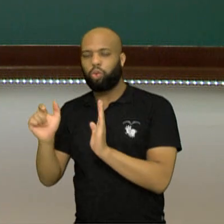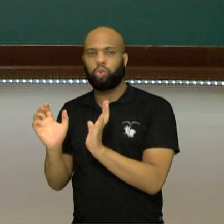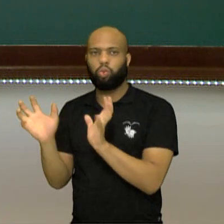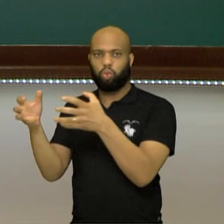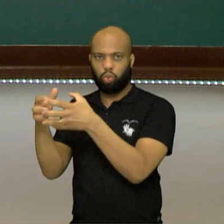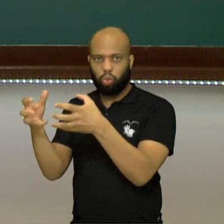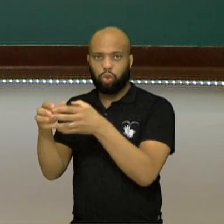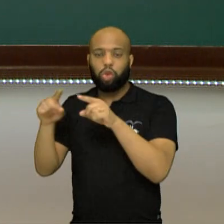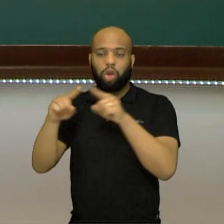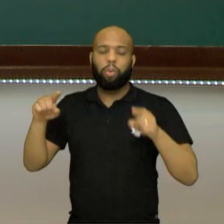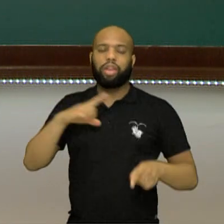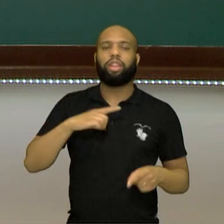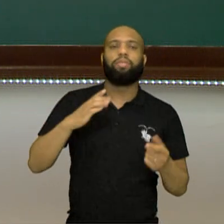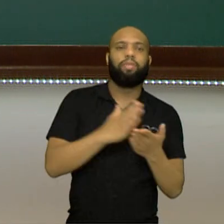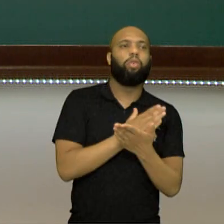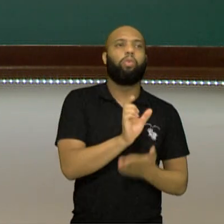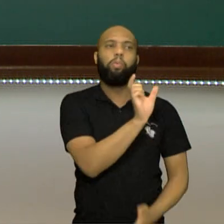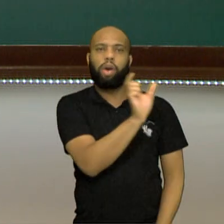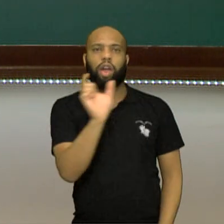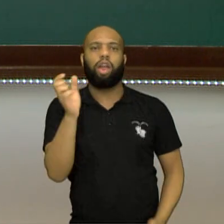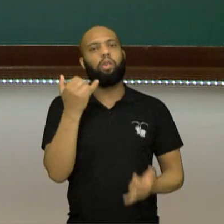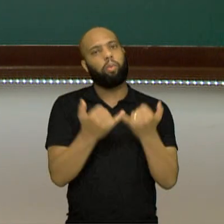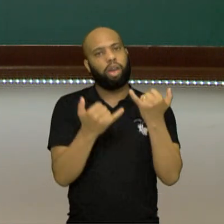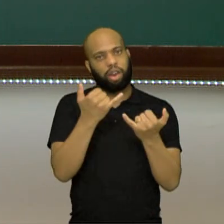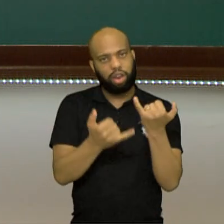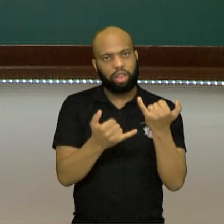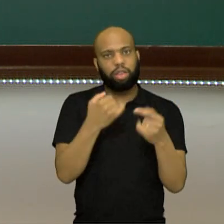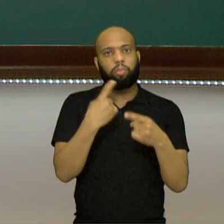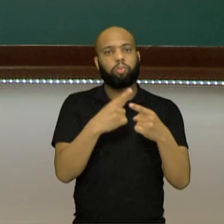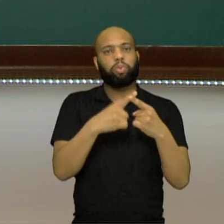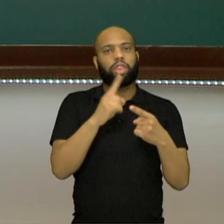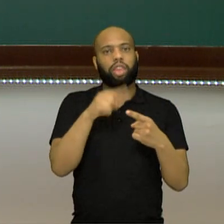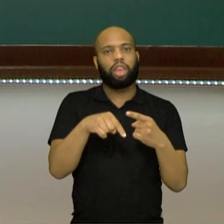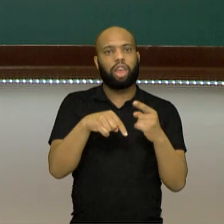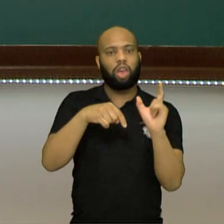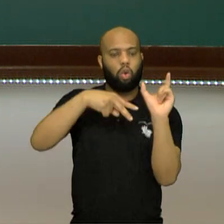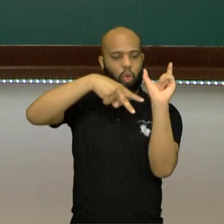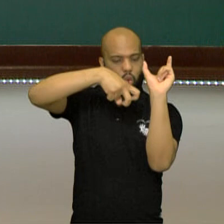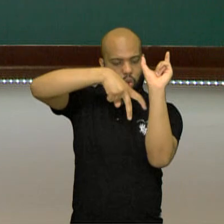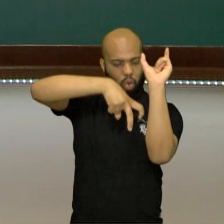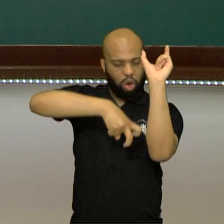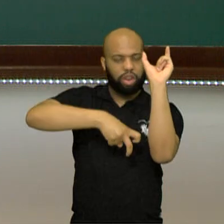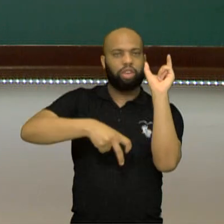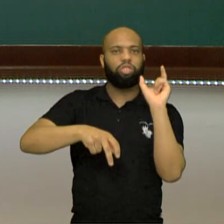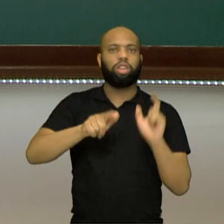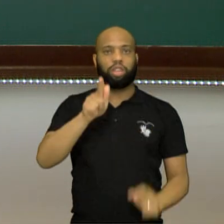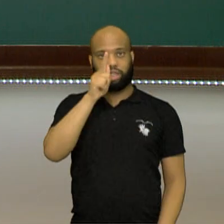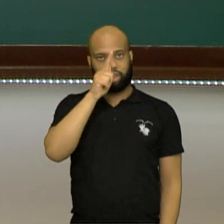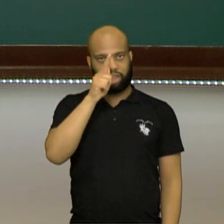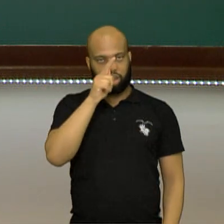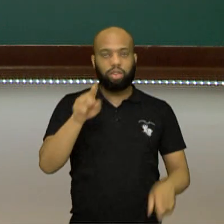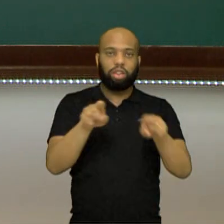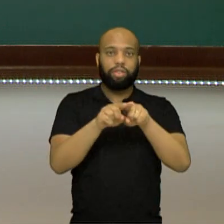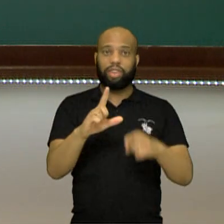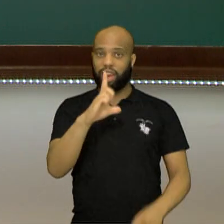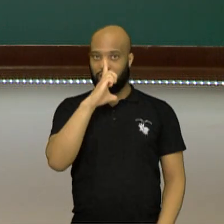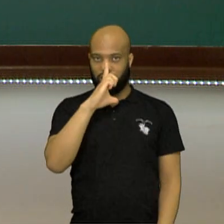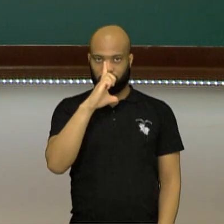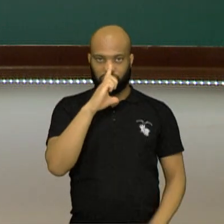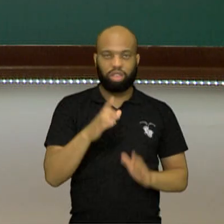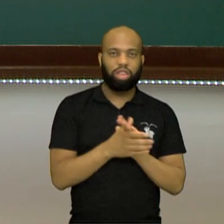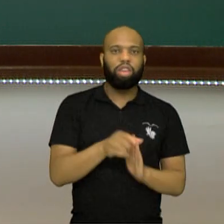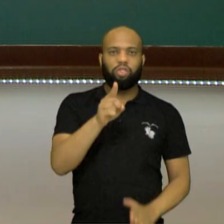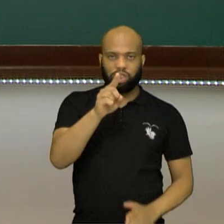ter muitos termos que são de origem do grego clássico e do latim clássico. Ok, você encontrou